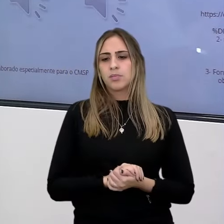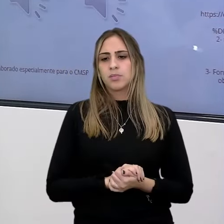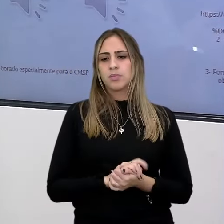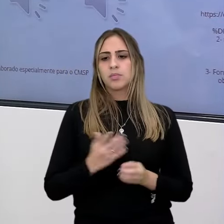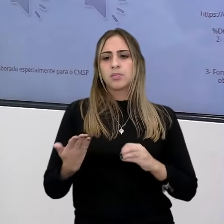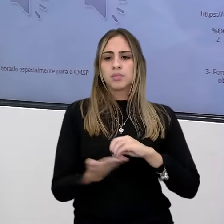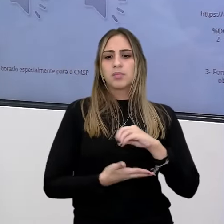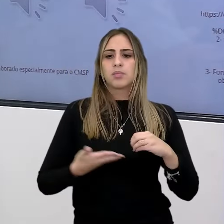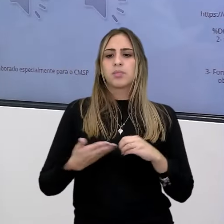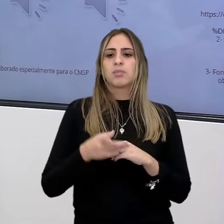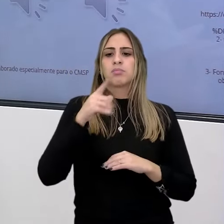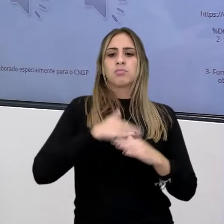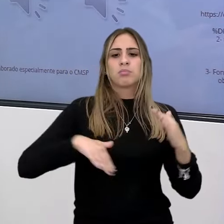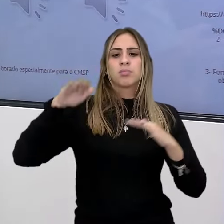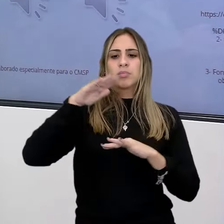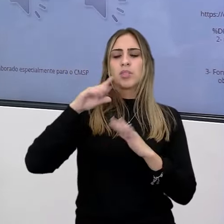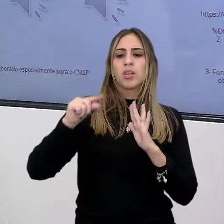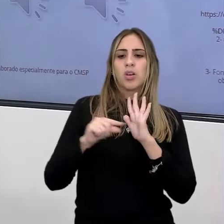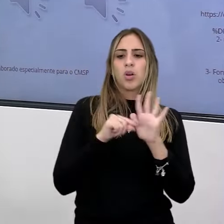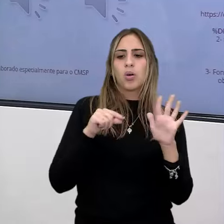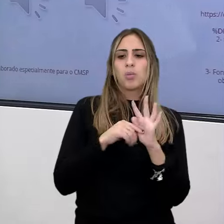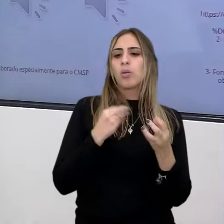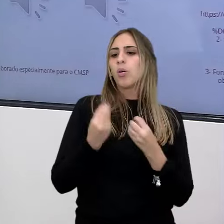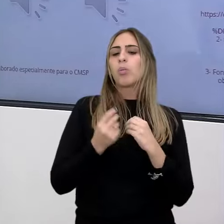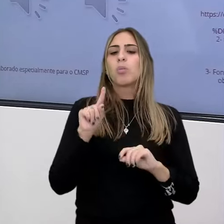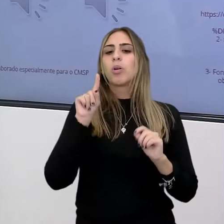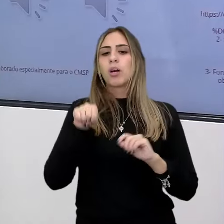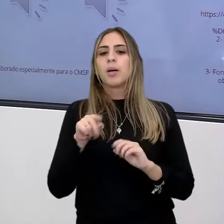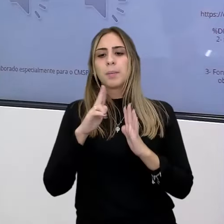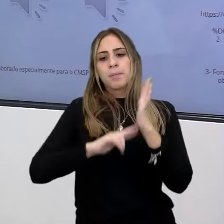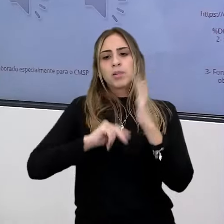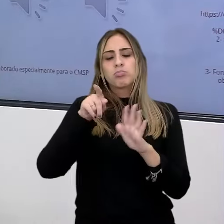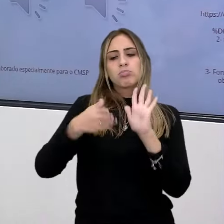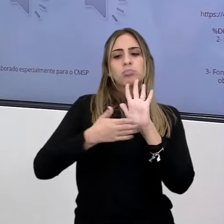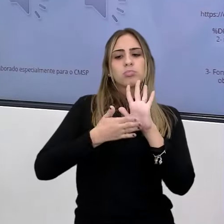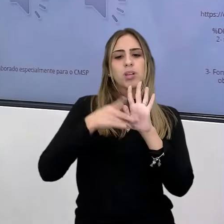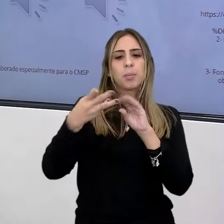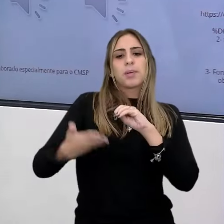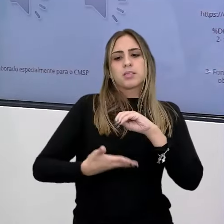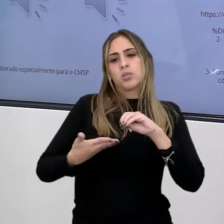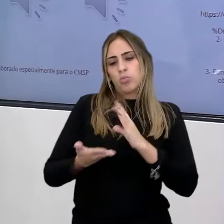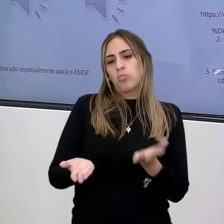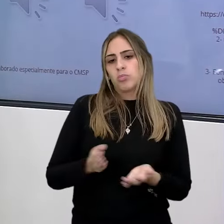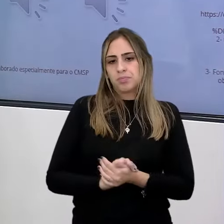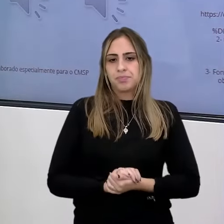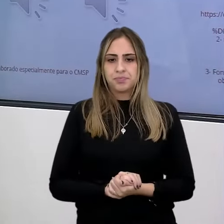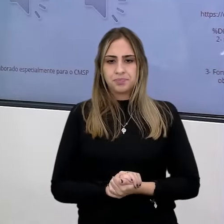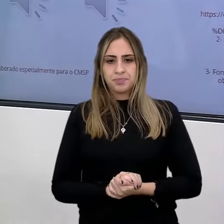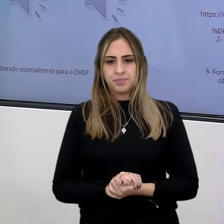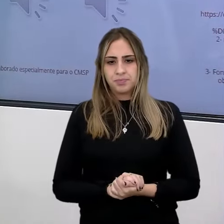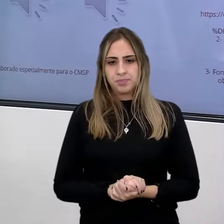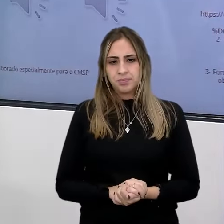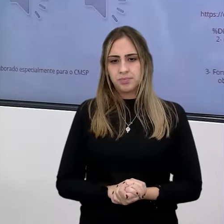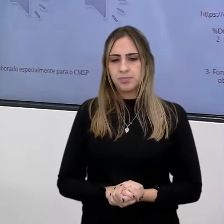baseado em cima dessa obra ou como seria a pintura que essa obra se base outra que faz